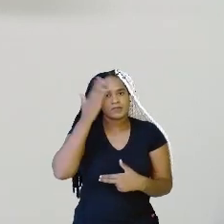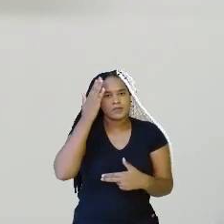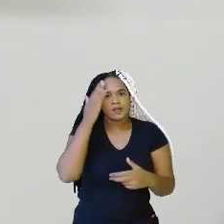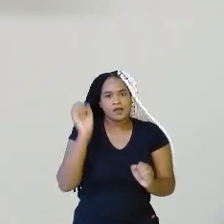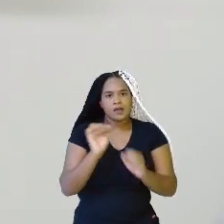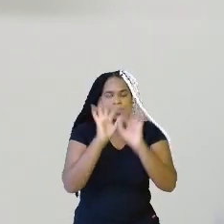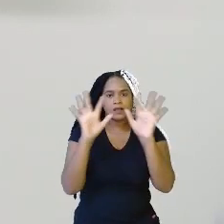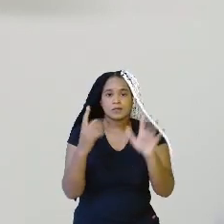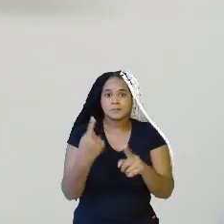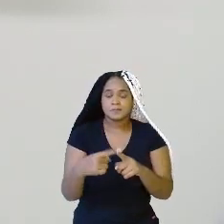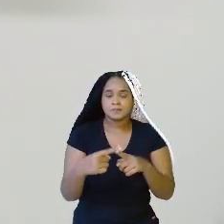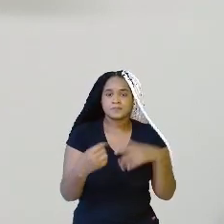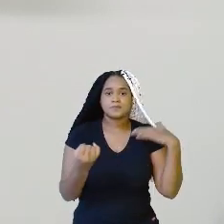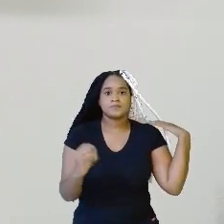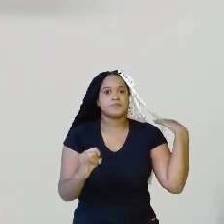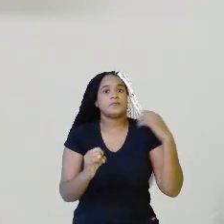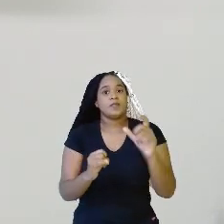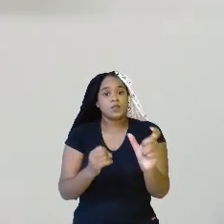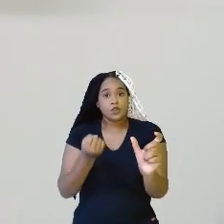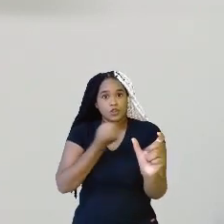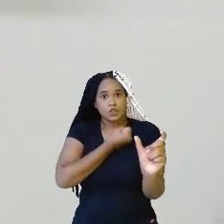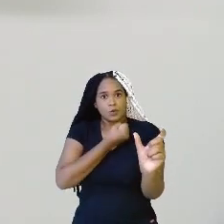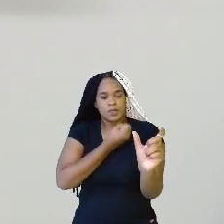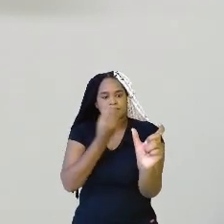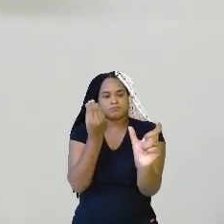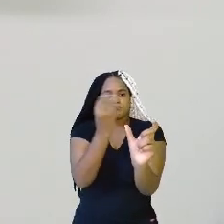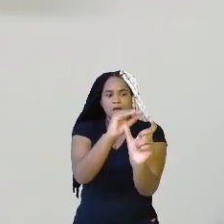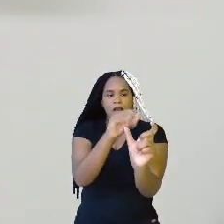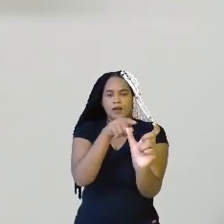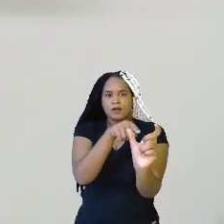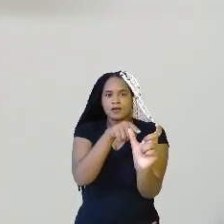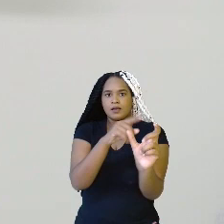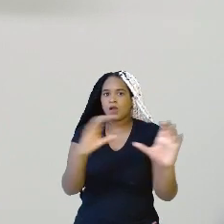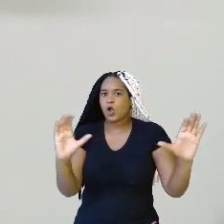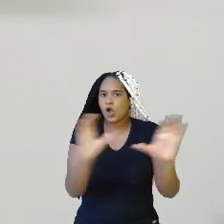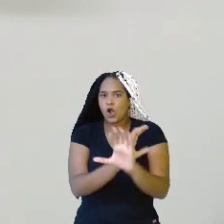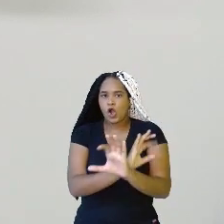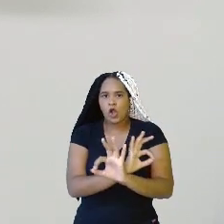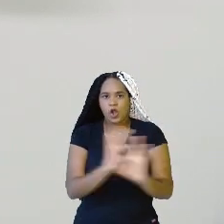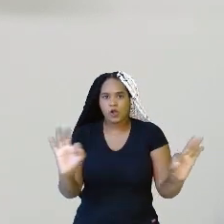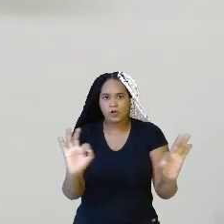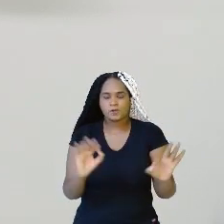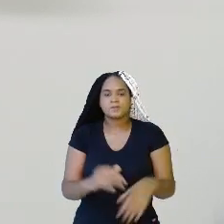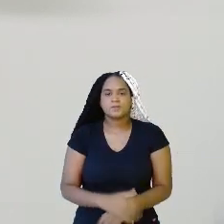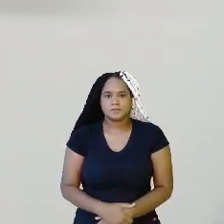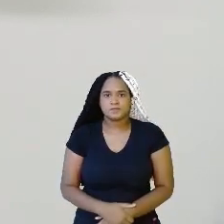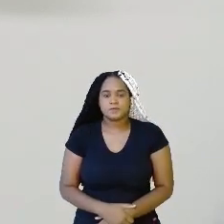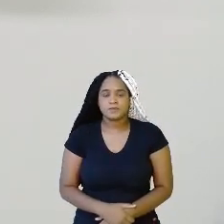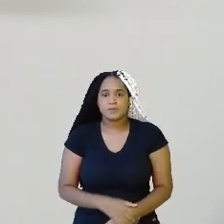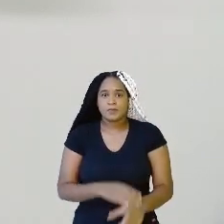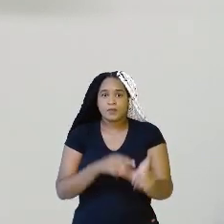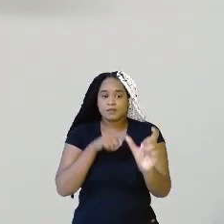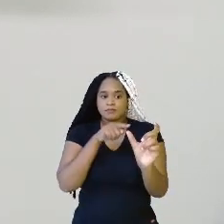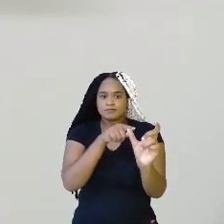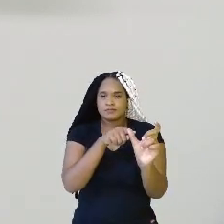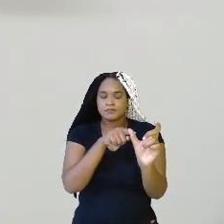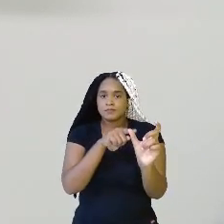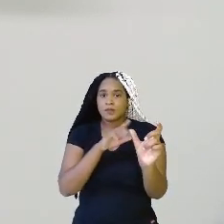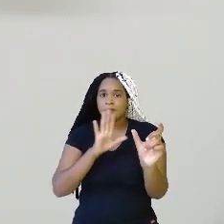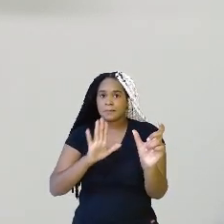coloco o meu número antes da vírgula, eu estou dizendo que ele é a parte inteira. Nesse caso aí,